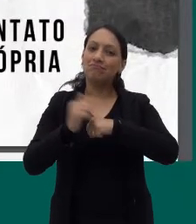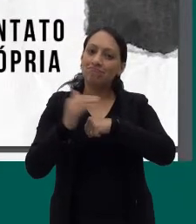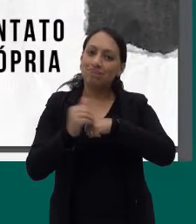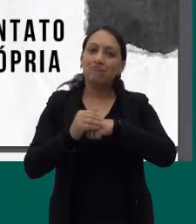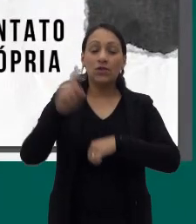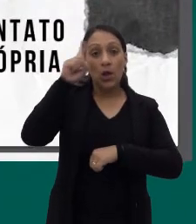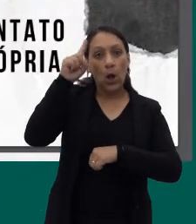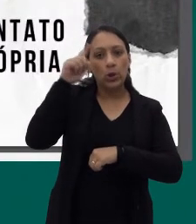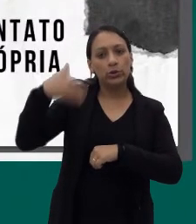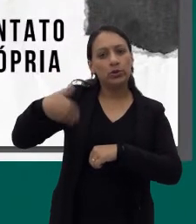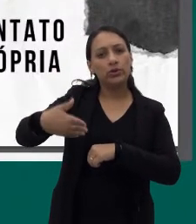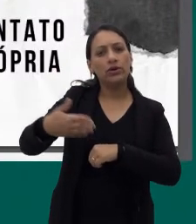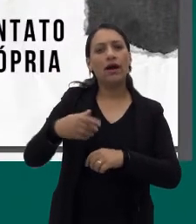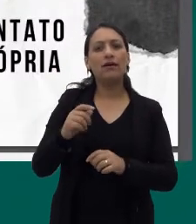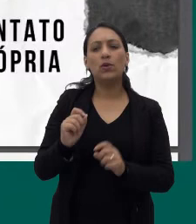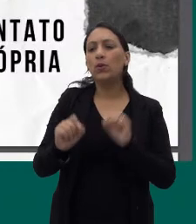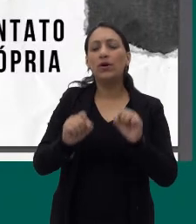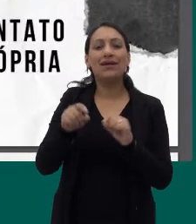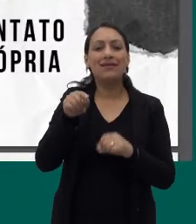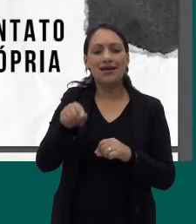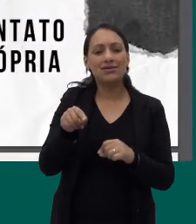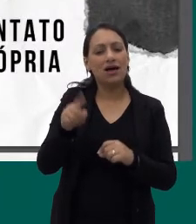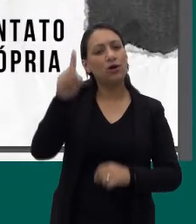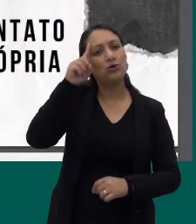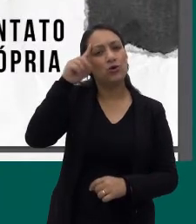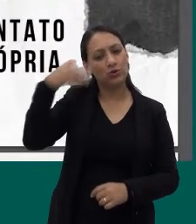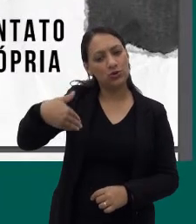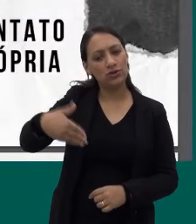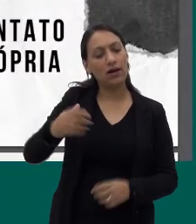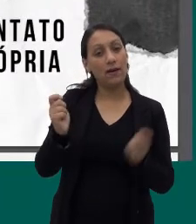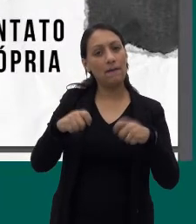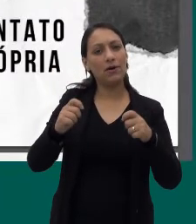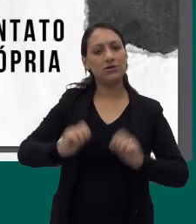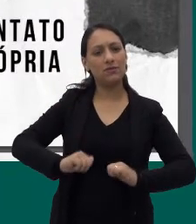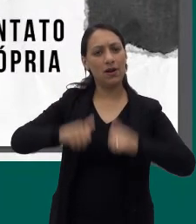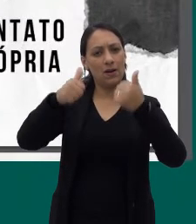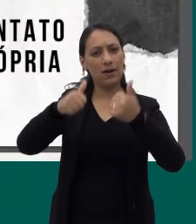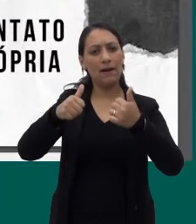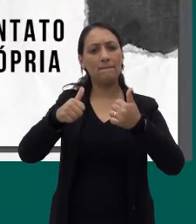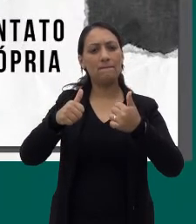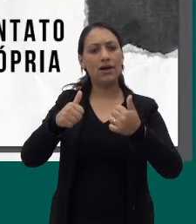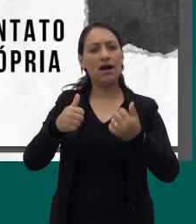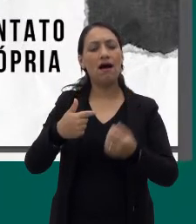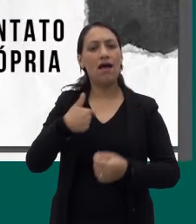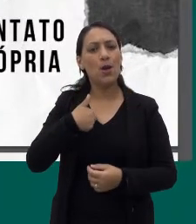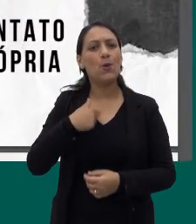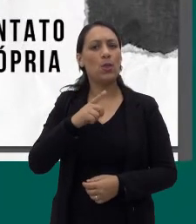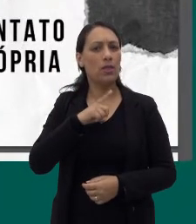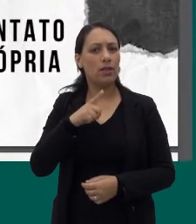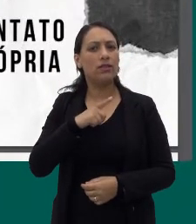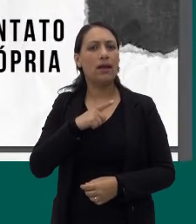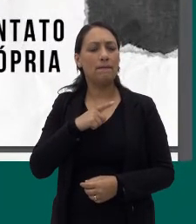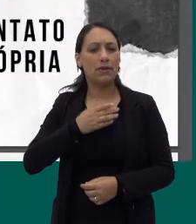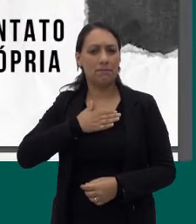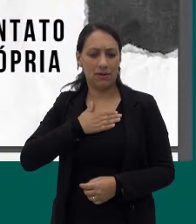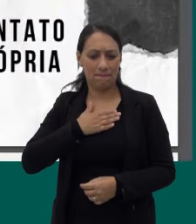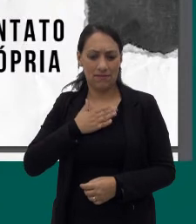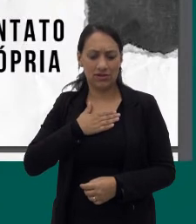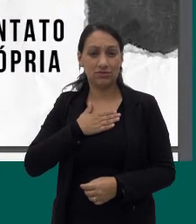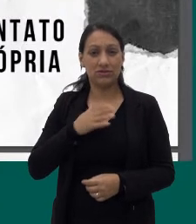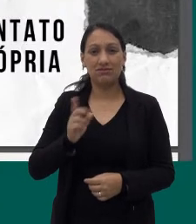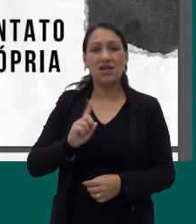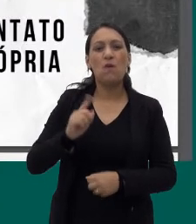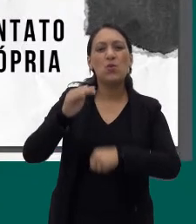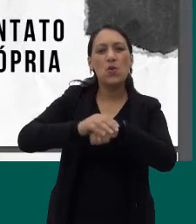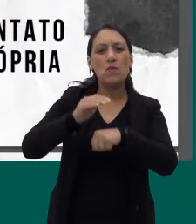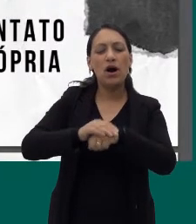rotina. E eu posso ver o que dessa rotina eu posso melhorar para ter um tempo maior para mim mesma, assim, né? Posso não me culpar quando